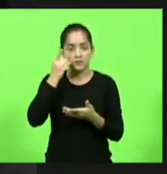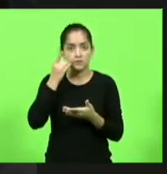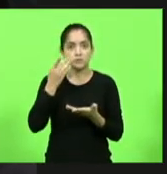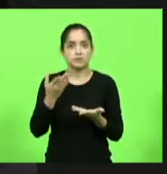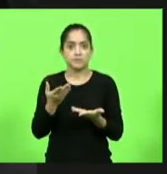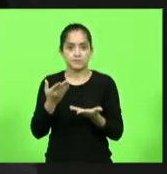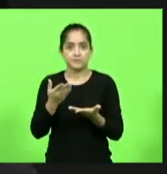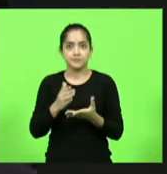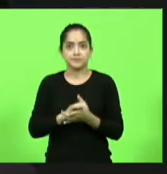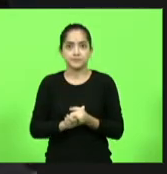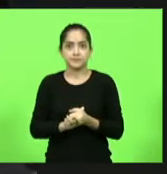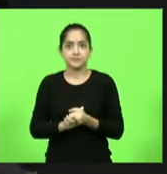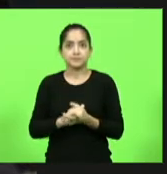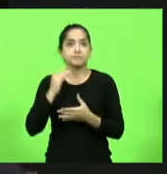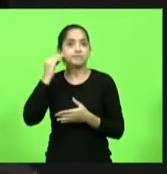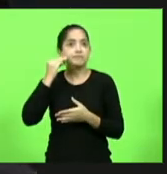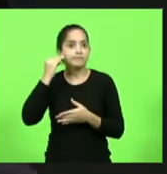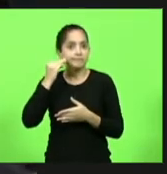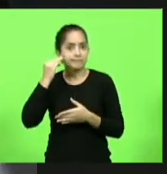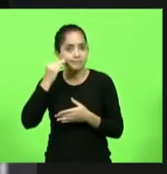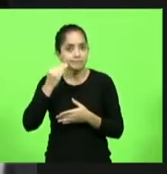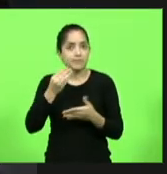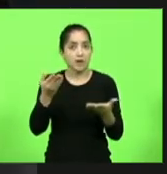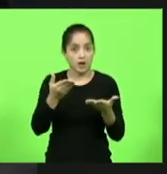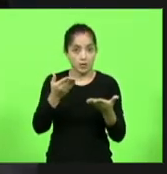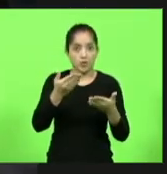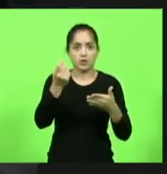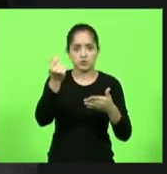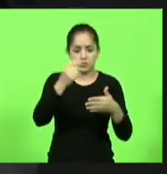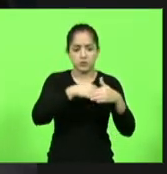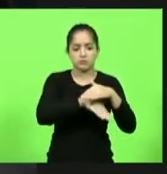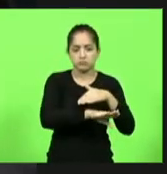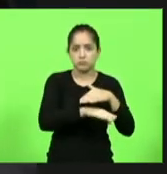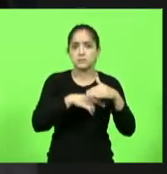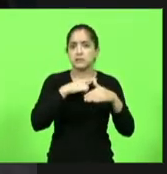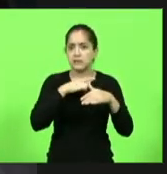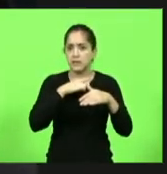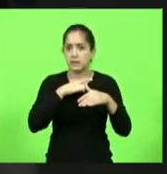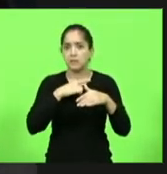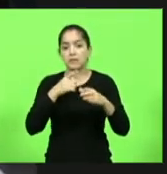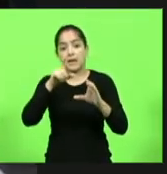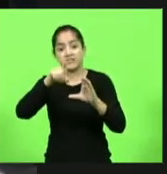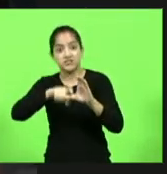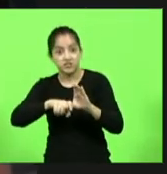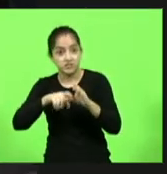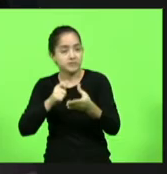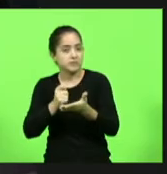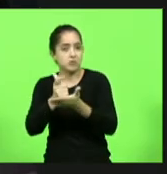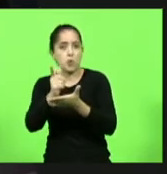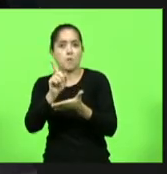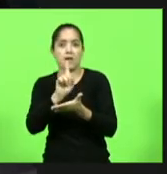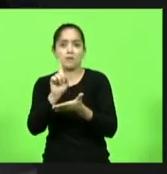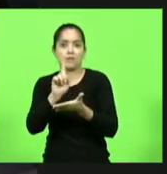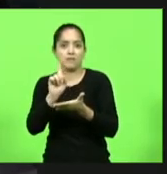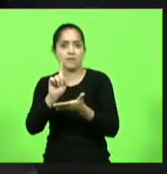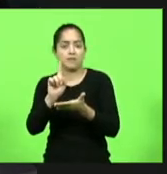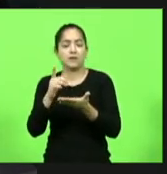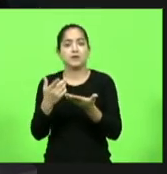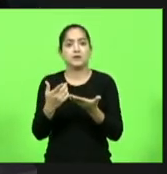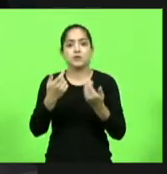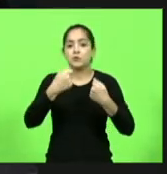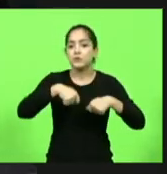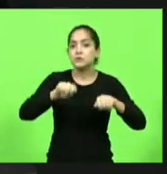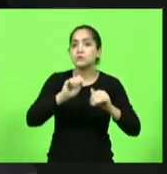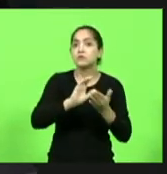Machado, esse ano tem dinheiro em caixa, porque não pagamos a dívida com a União, nós não tivemos que fazer investimentos em